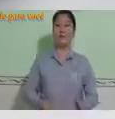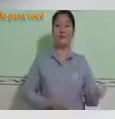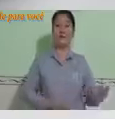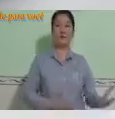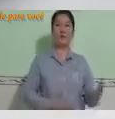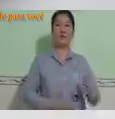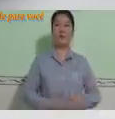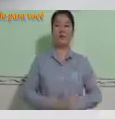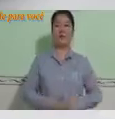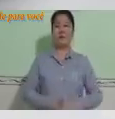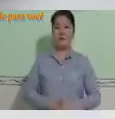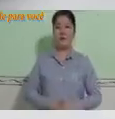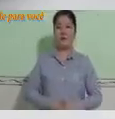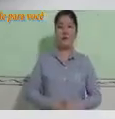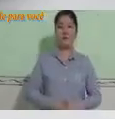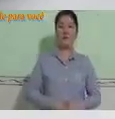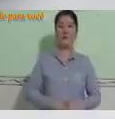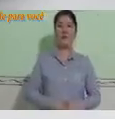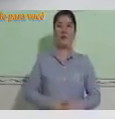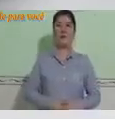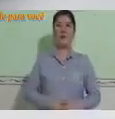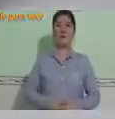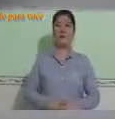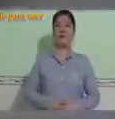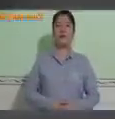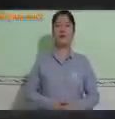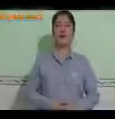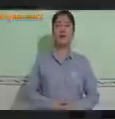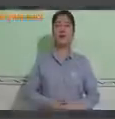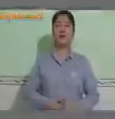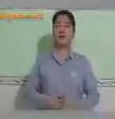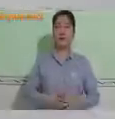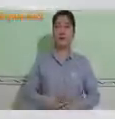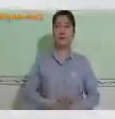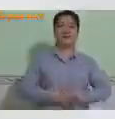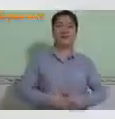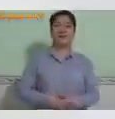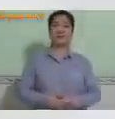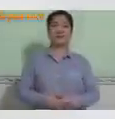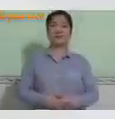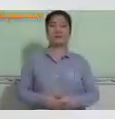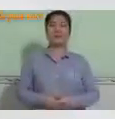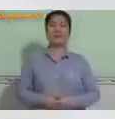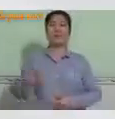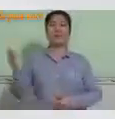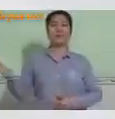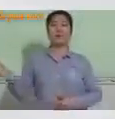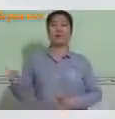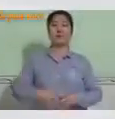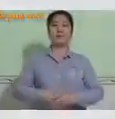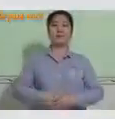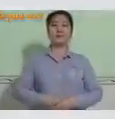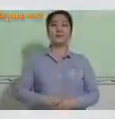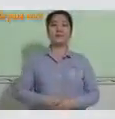A seguir, vírgula, empurrar lentamente os halteres para cima da cabeça até os braços ficarem esticados, vírgula, mas ligeiramente